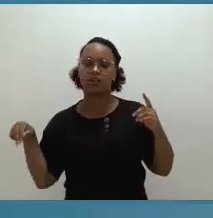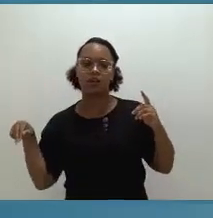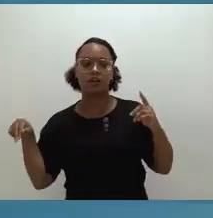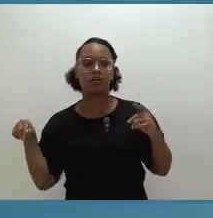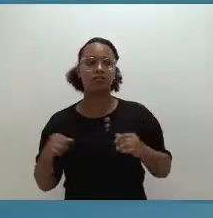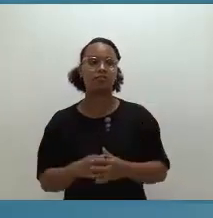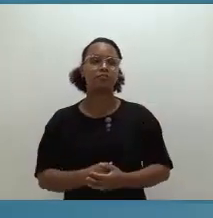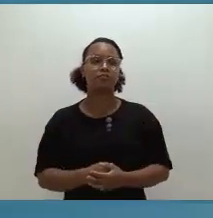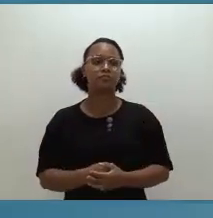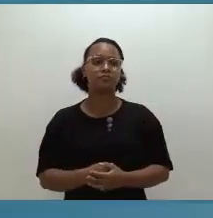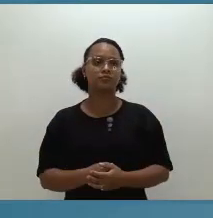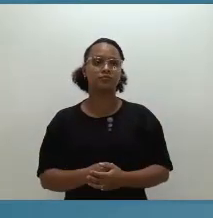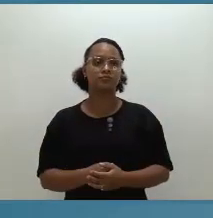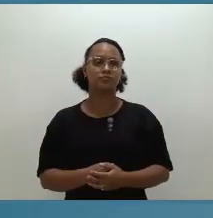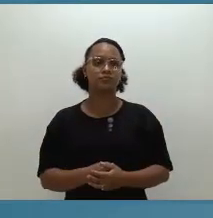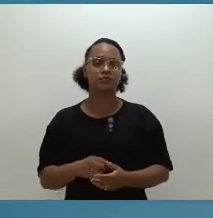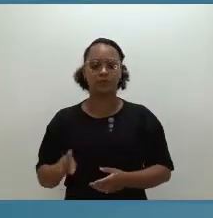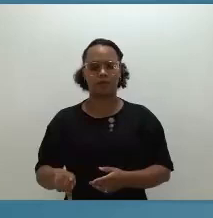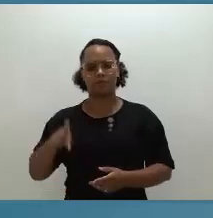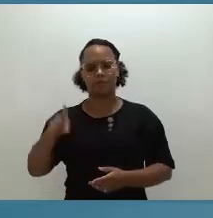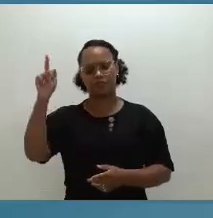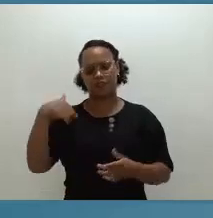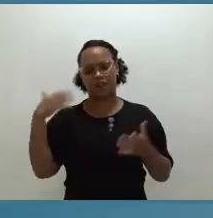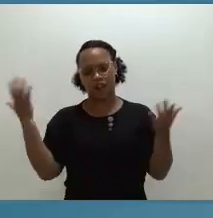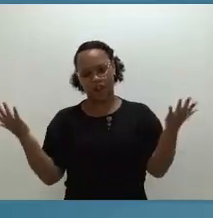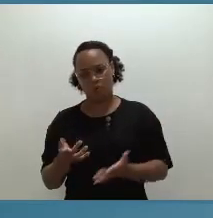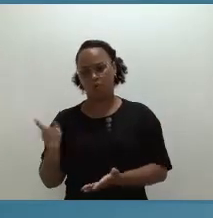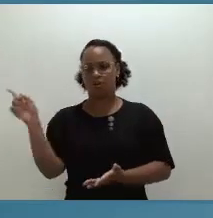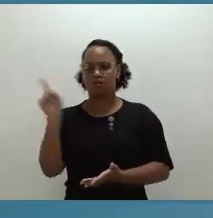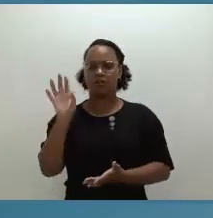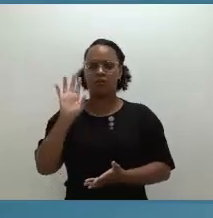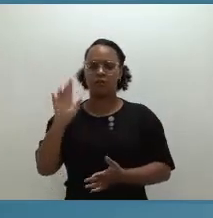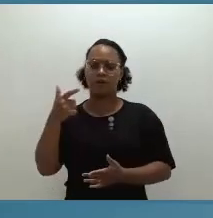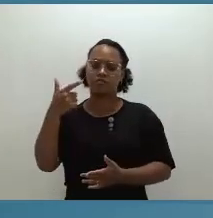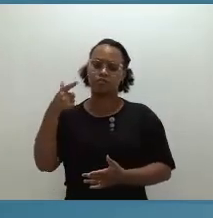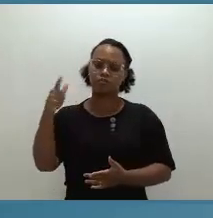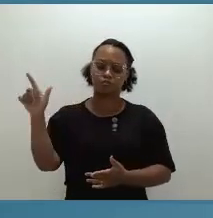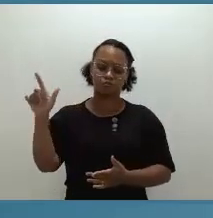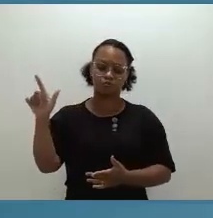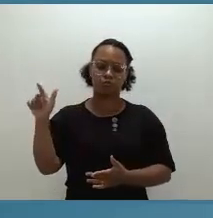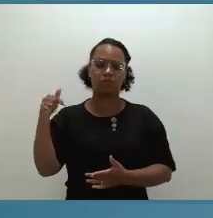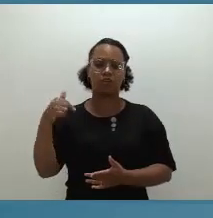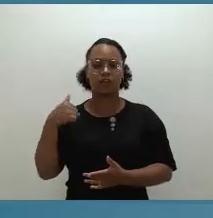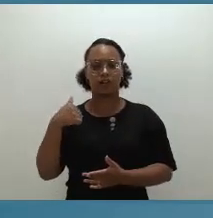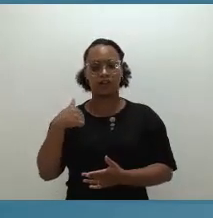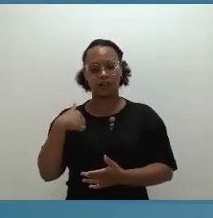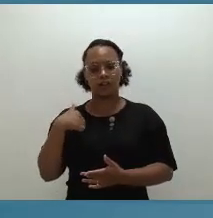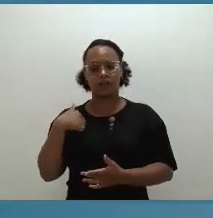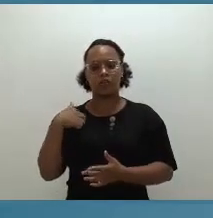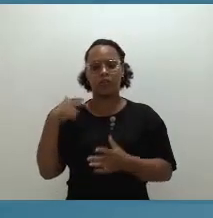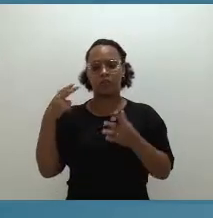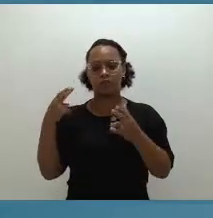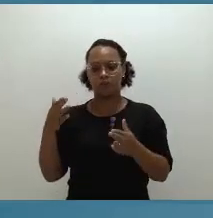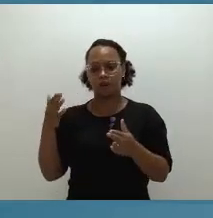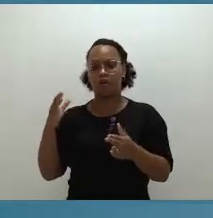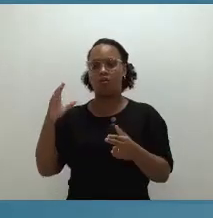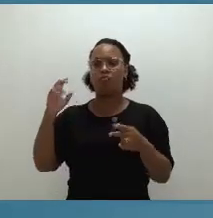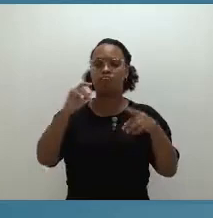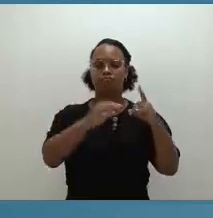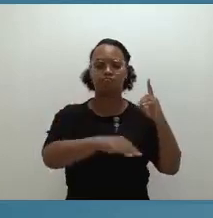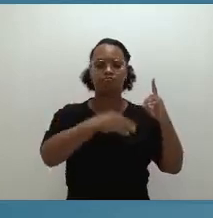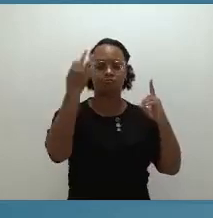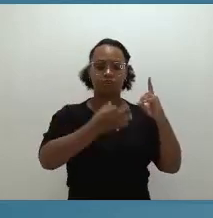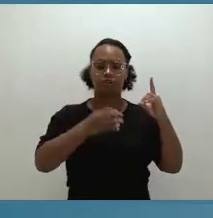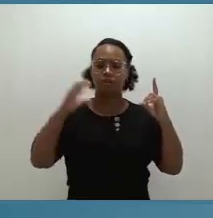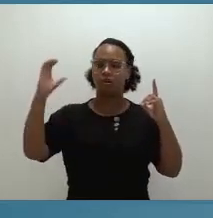Júnior. Eu conheço neste momento, não. Mas vou ter oportunidade de falar com o senhor, o desembargador Constantino.